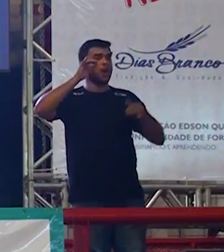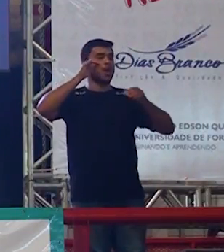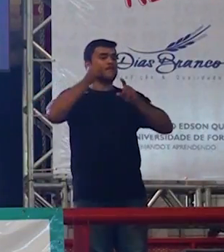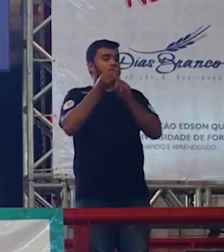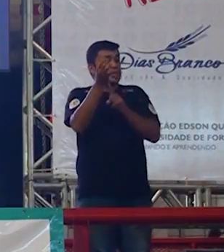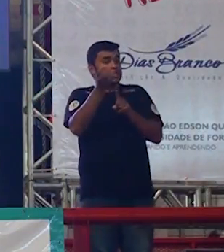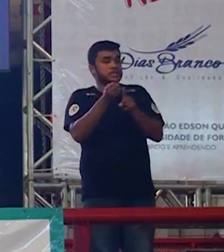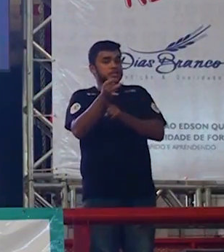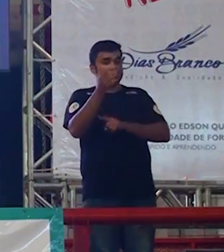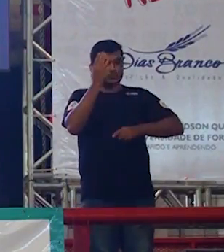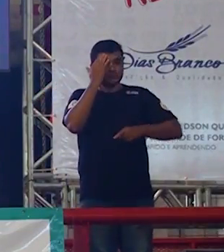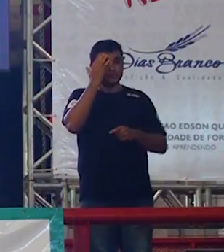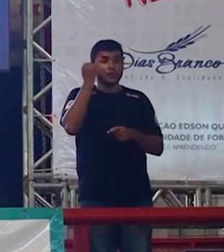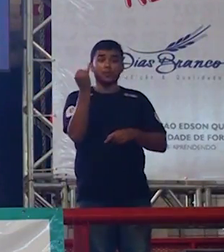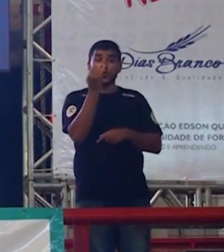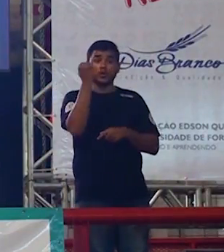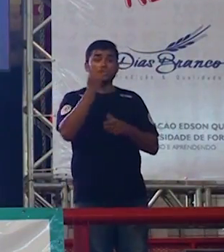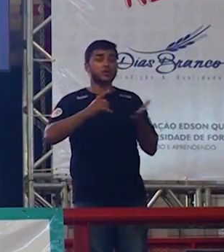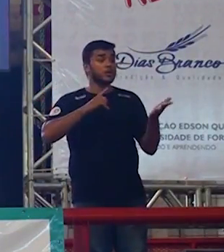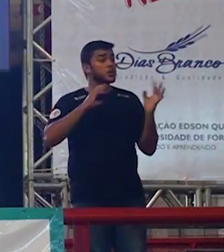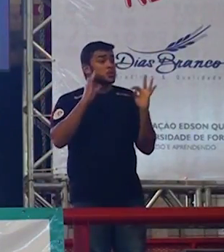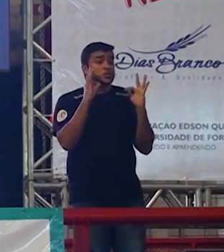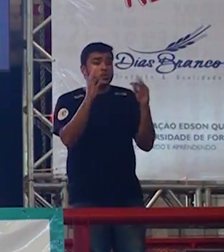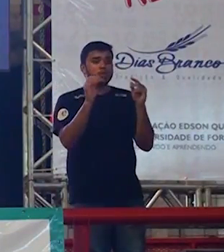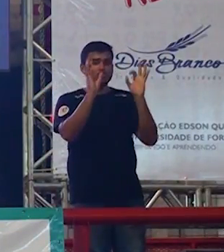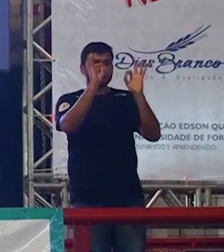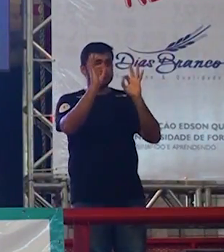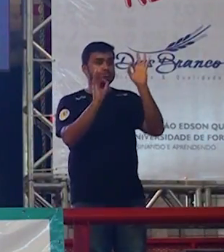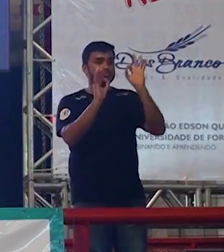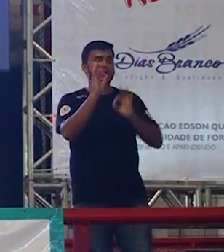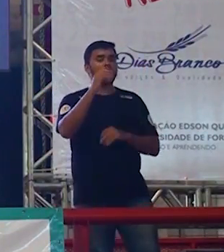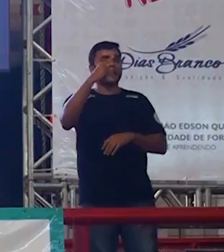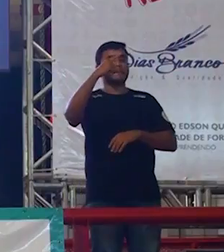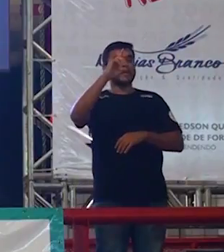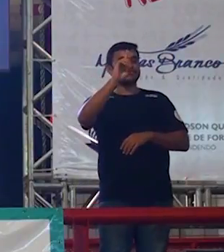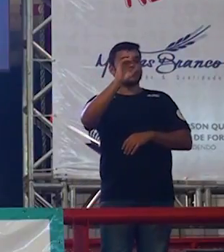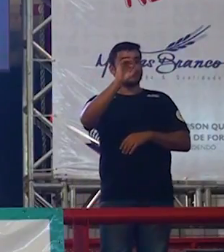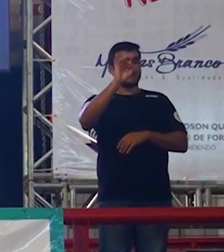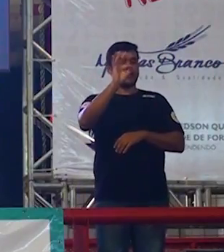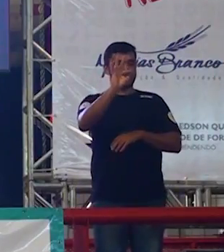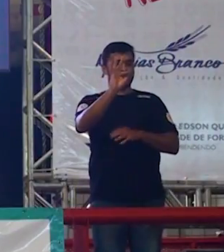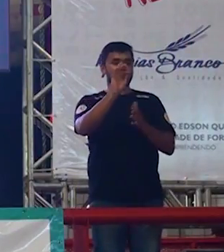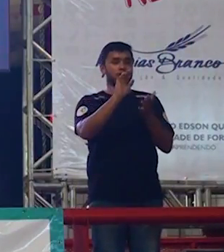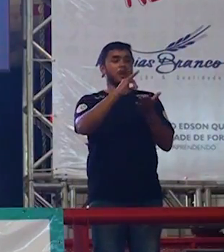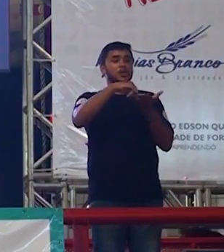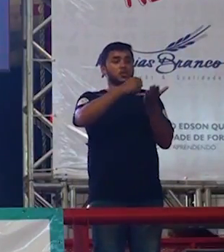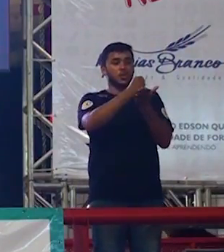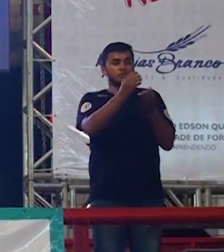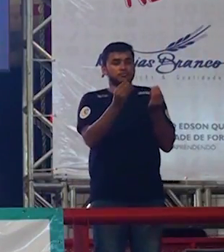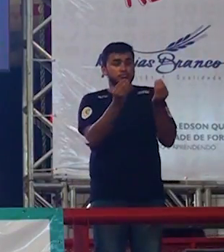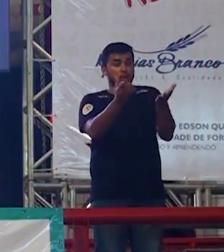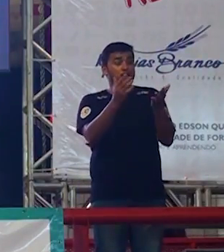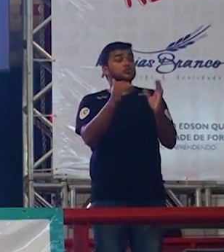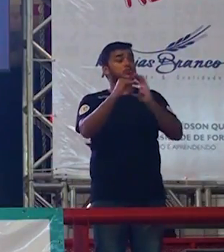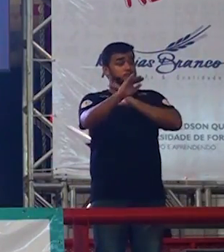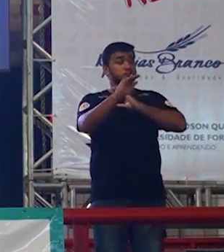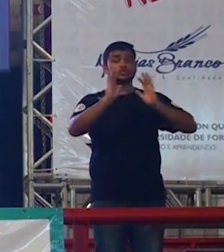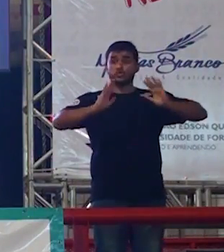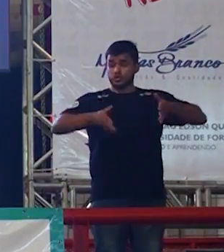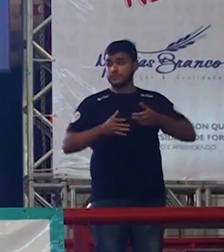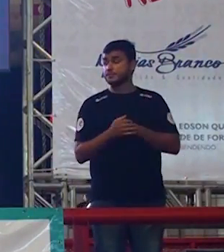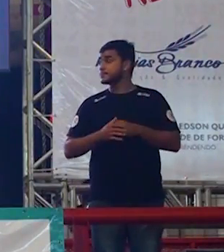dia, ele revisa no outro. Isso aí está tudo nos PDFs que eu coloquei para vocês, viu? Tudo que eu estou mostrando aqui está no